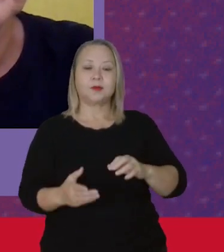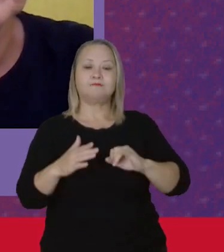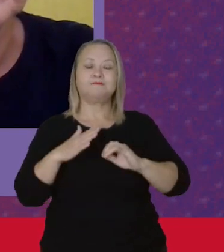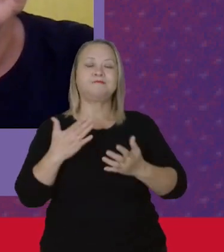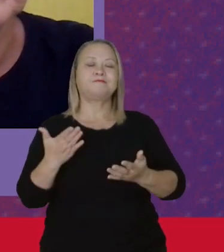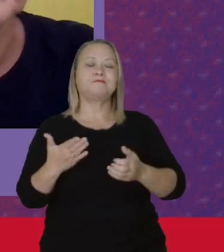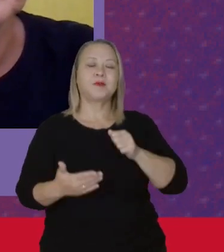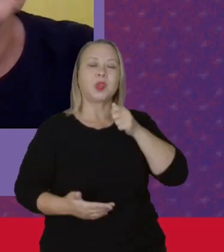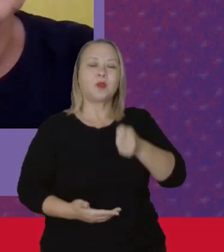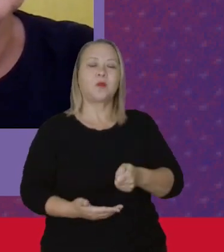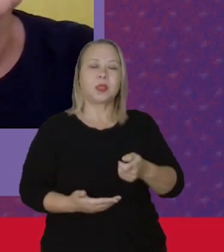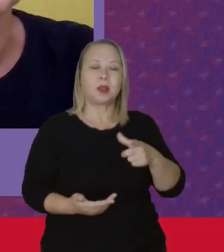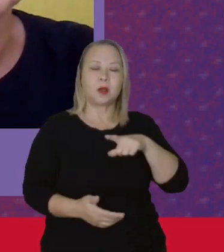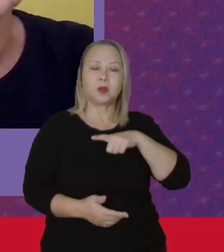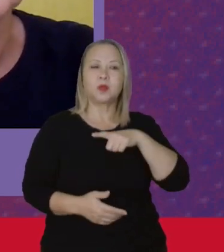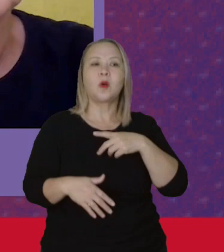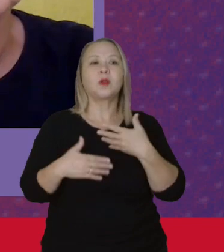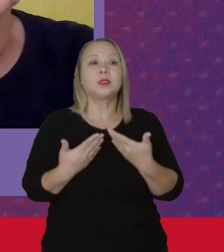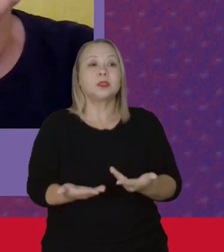patriarcado que a gente tem